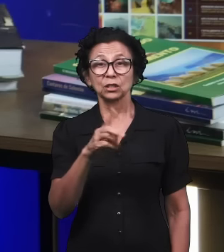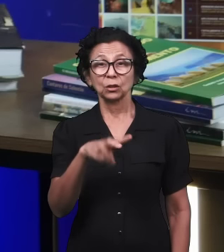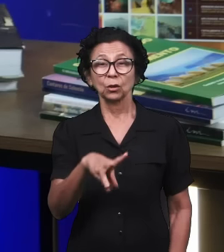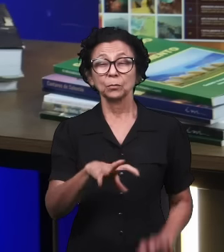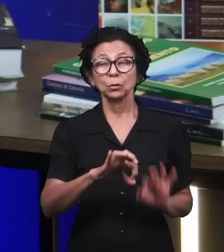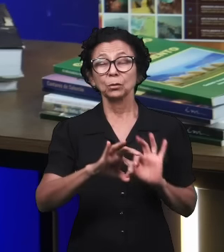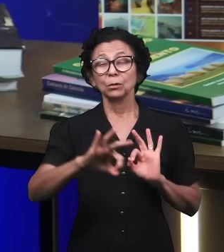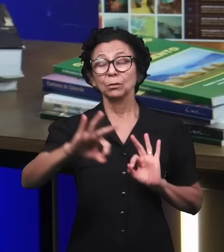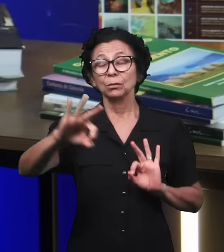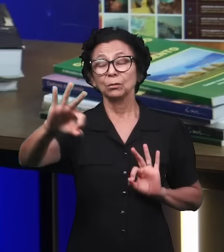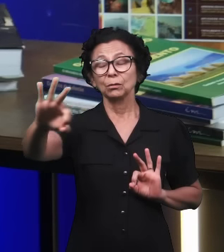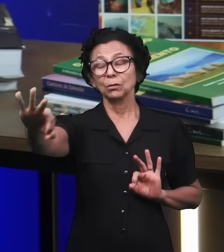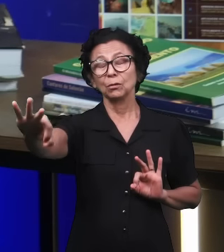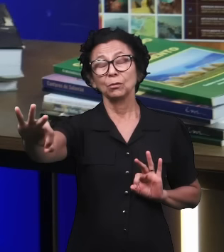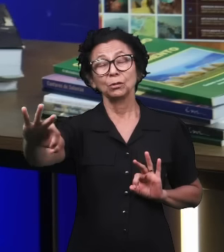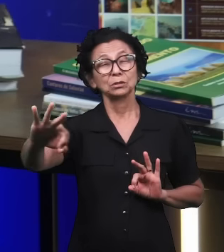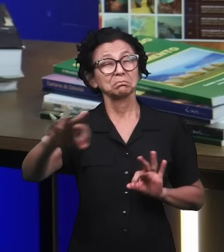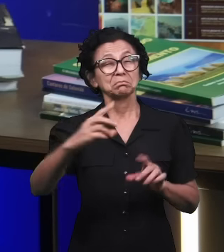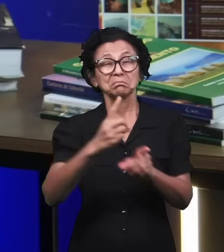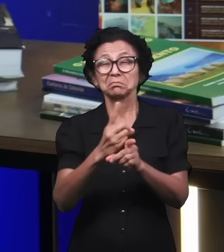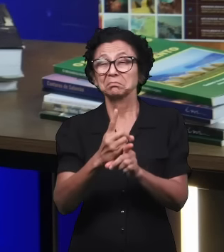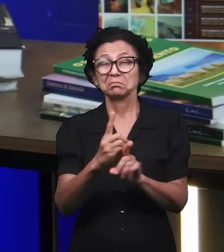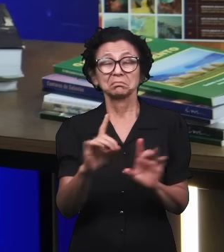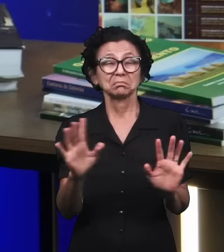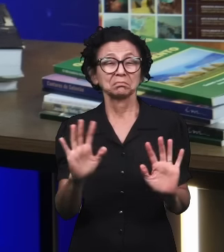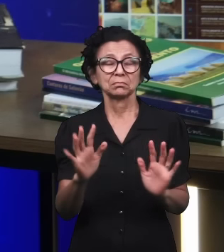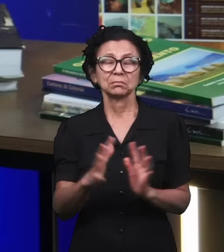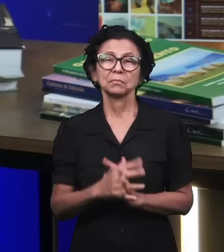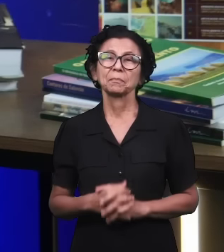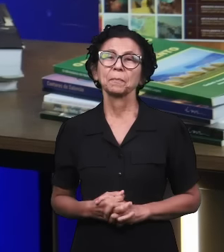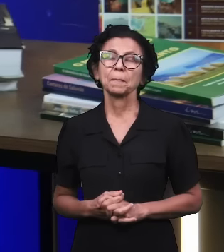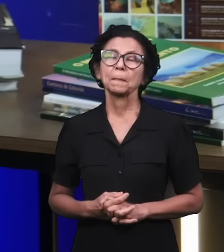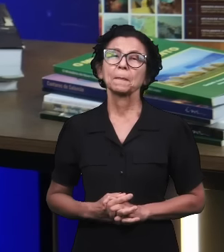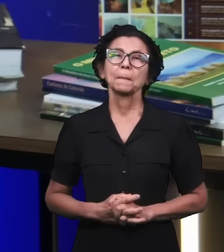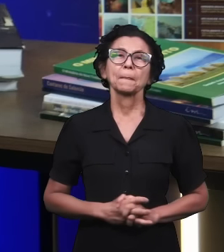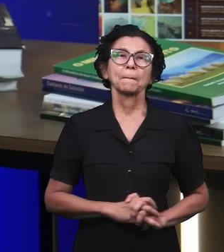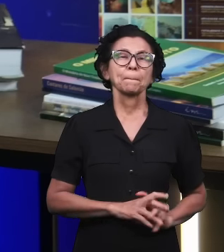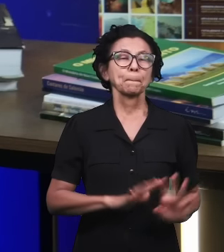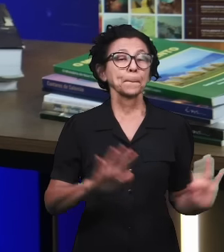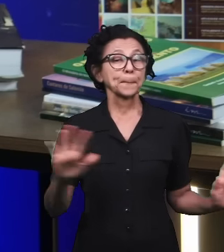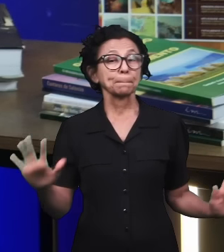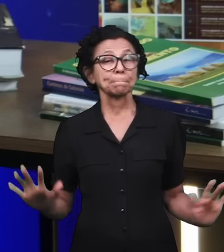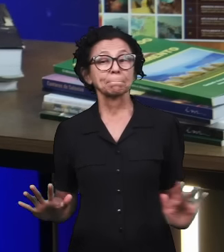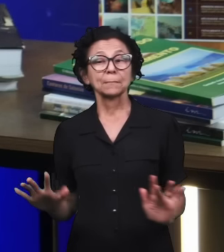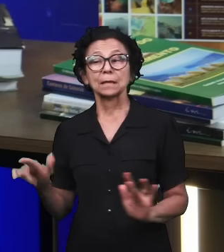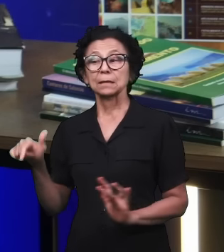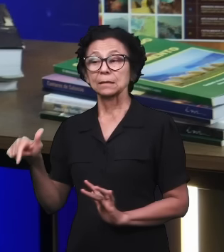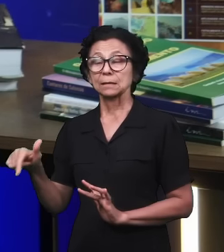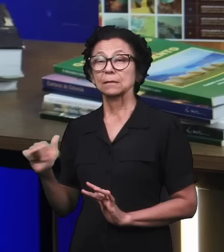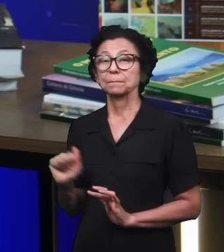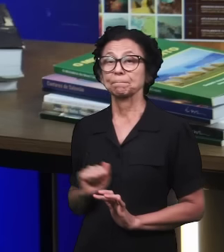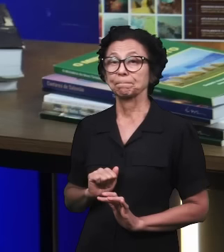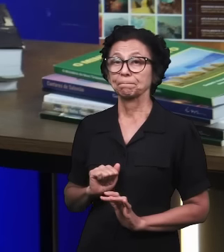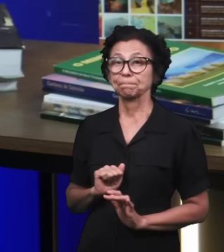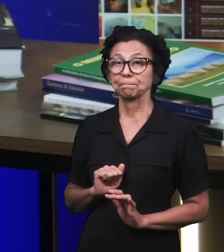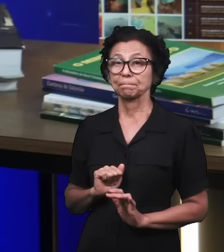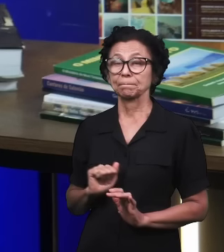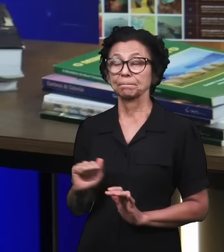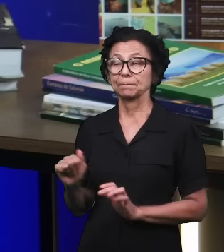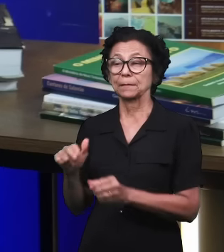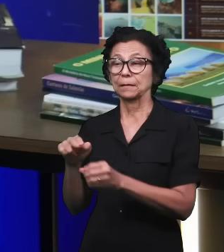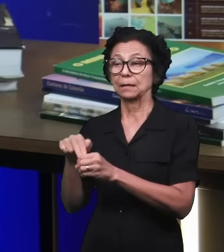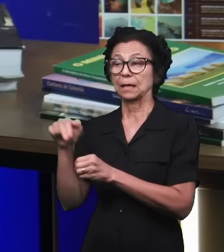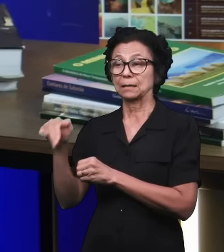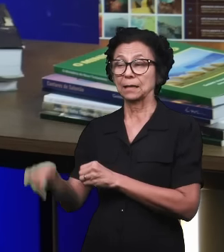o texto diz que Jesus ele deixa o lugar que ele foi rejeitado e ele vai morar nos confins